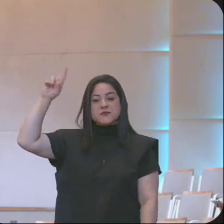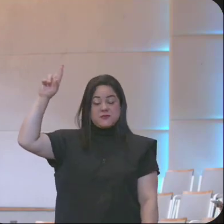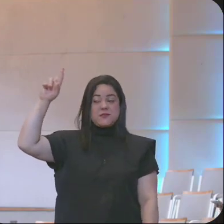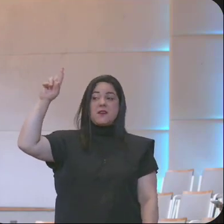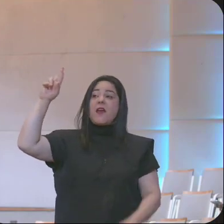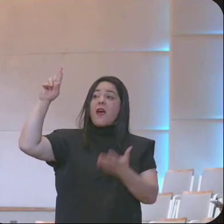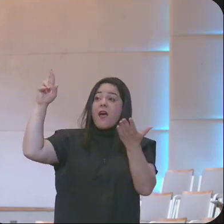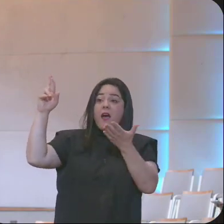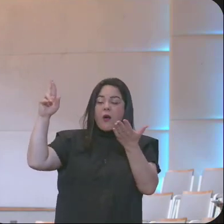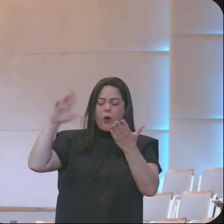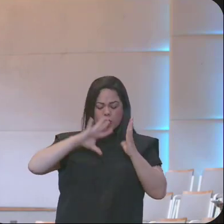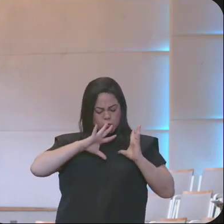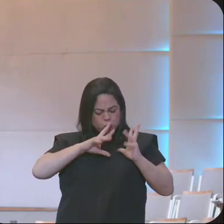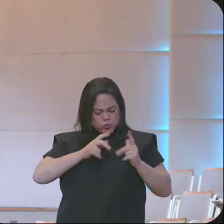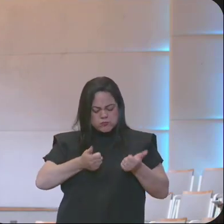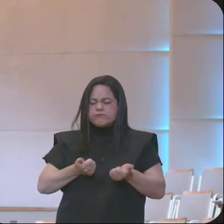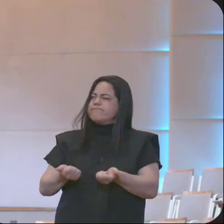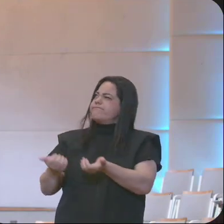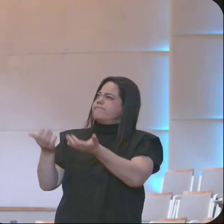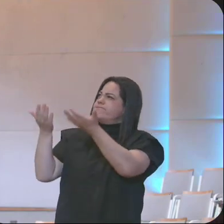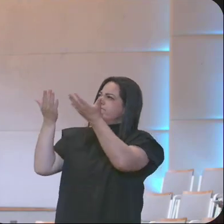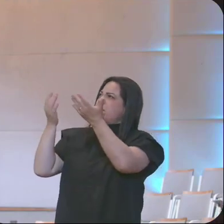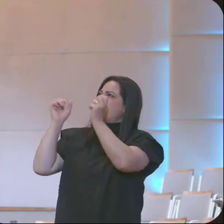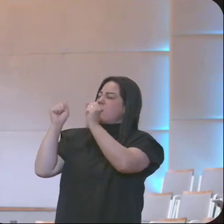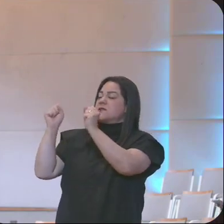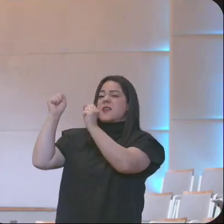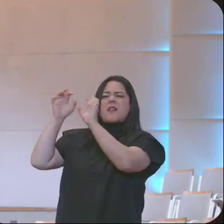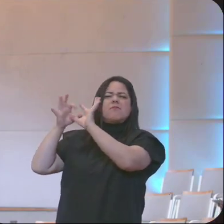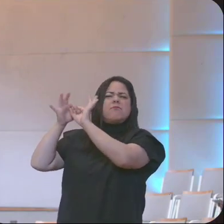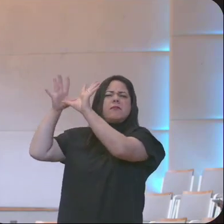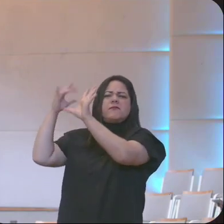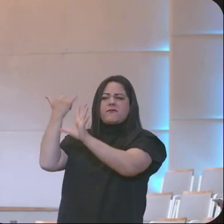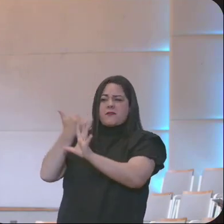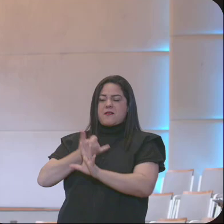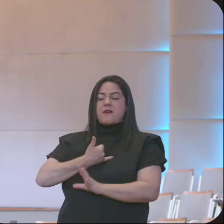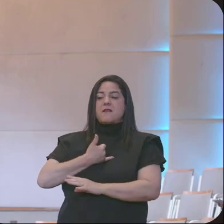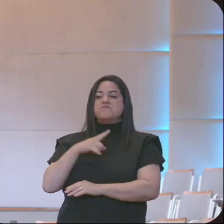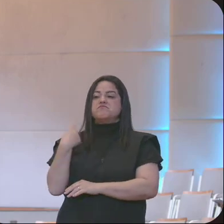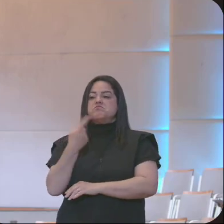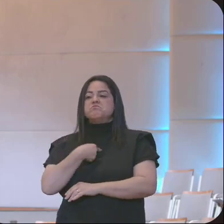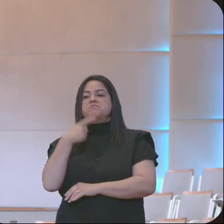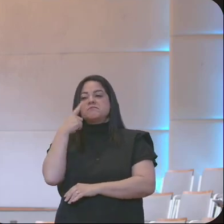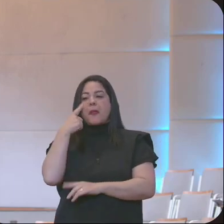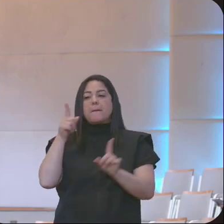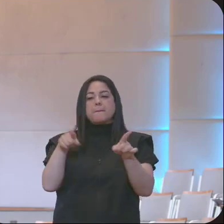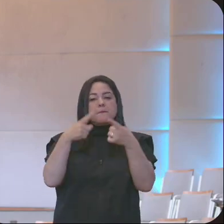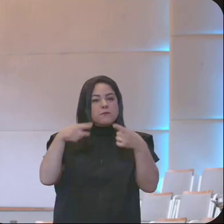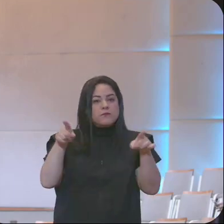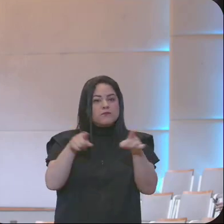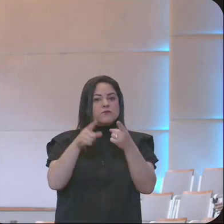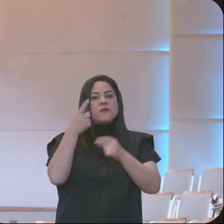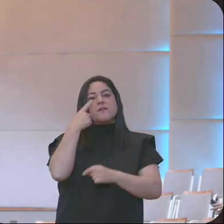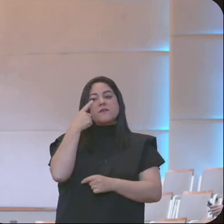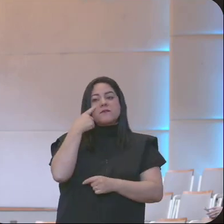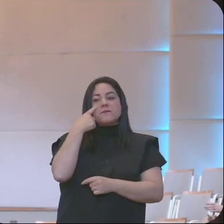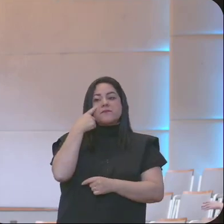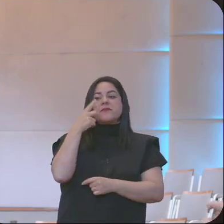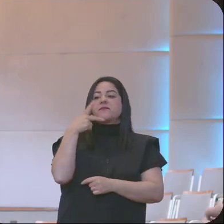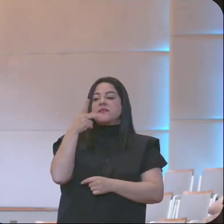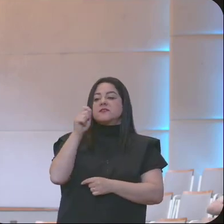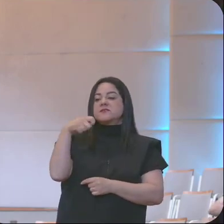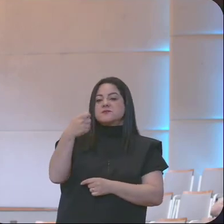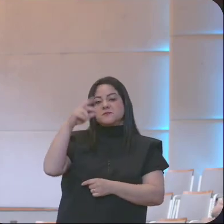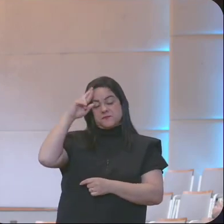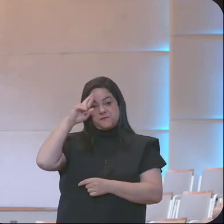entregar tudo para Ele, para que Ele possa falar. Já ouvimos aqui de canções que falam do nome do Senhor, e nesse momento de reflexão